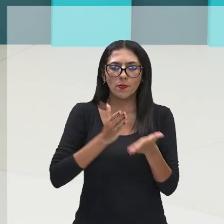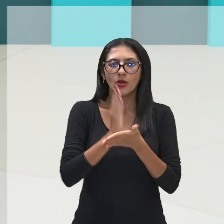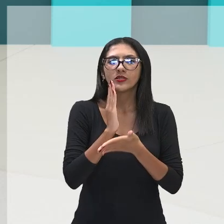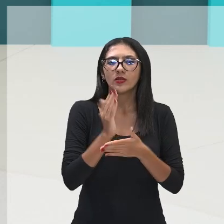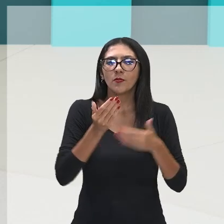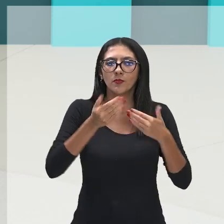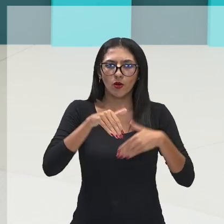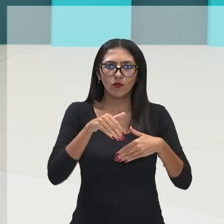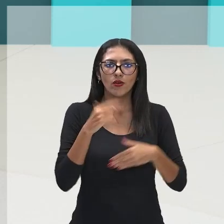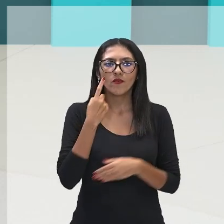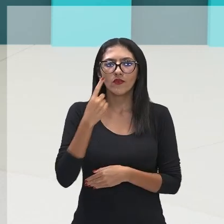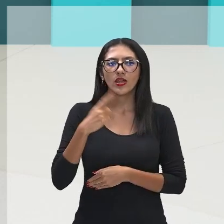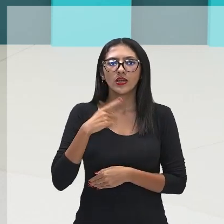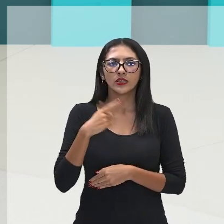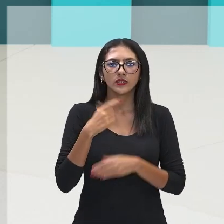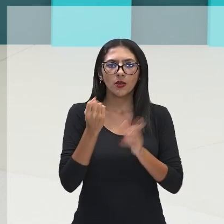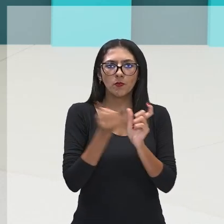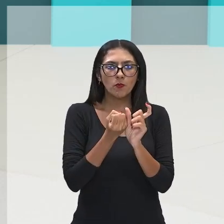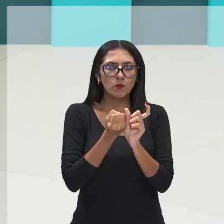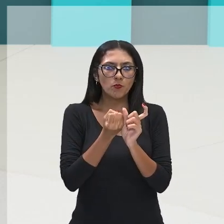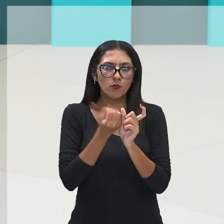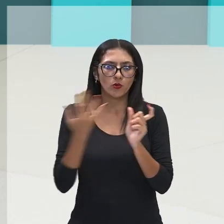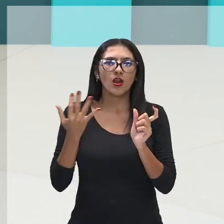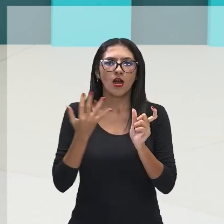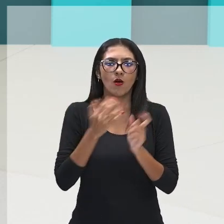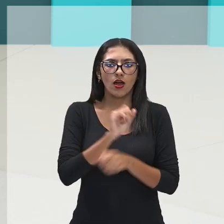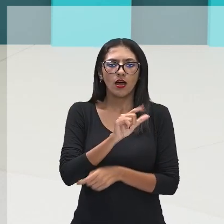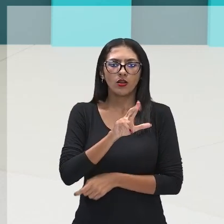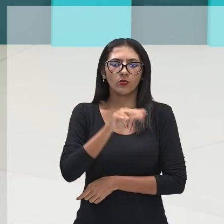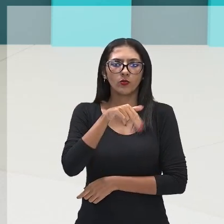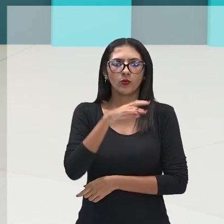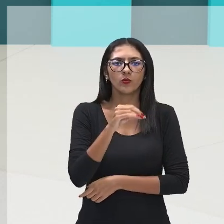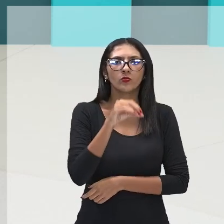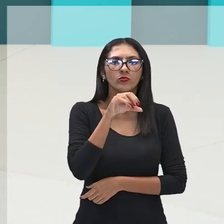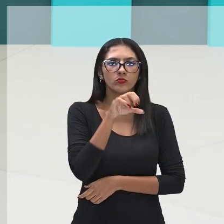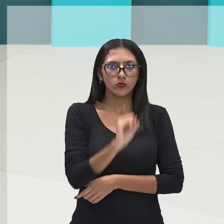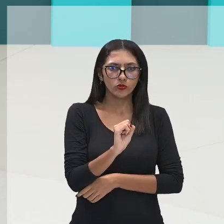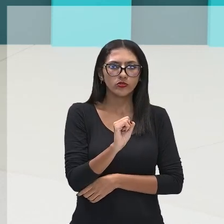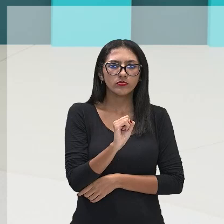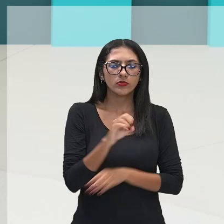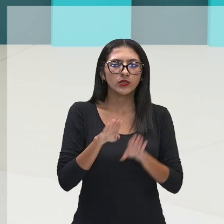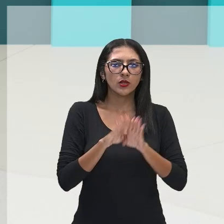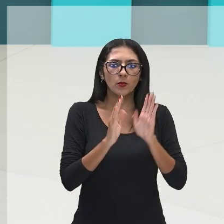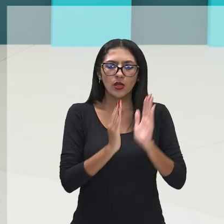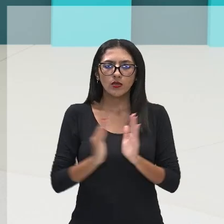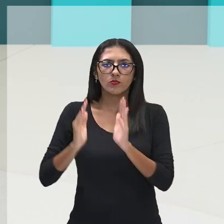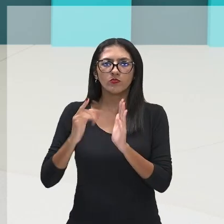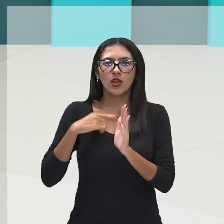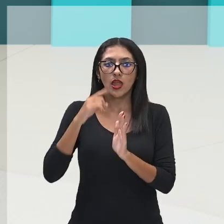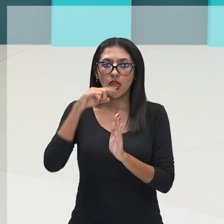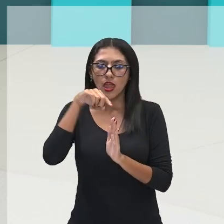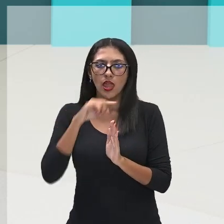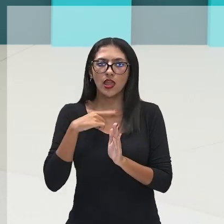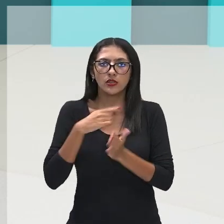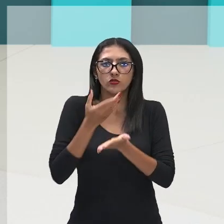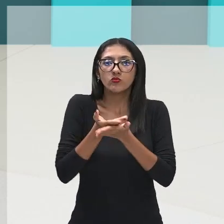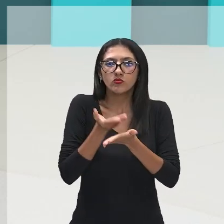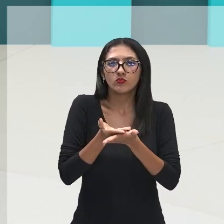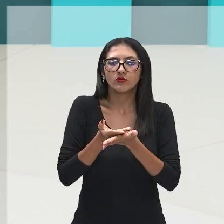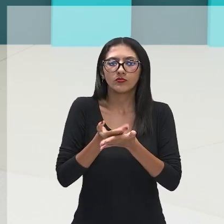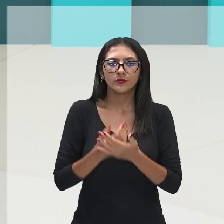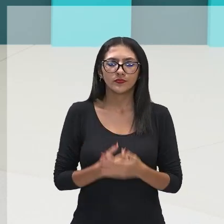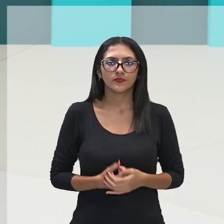alunos vão passar na prova, mas os alunos aí que estudam, certo? Todo mundo entendeu isso? Beleza. Agora perceba